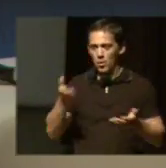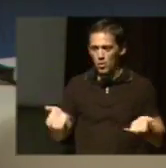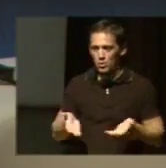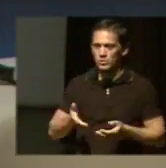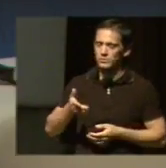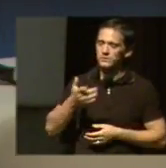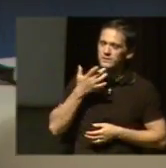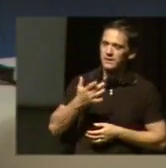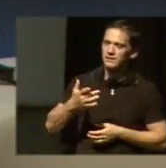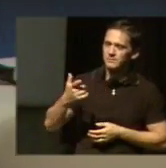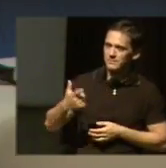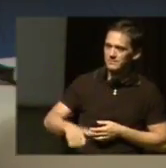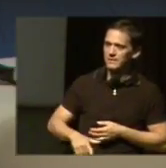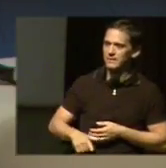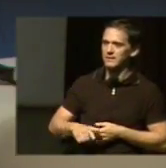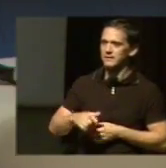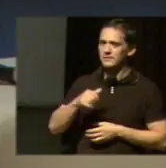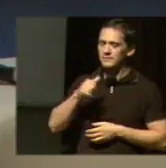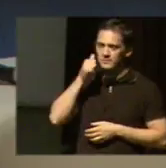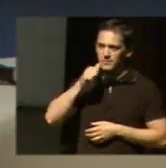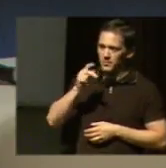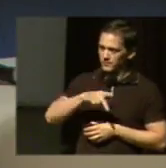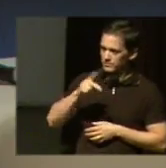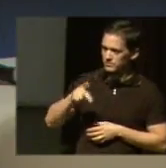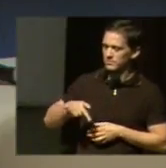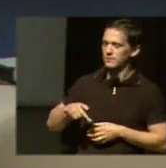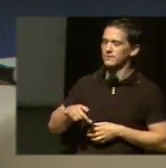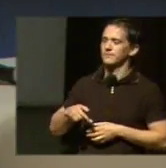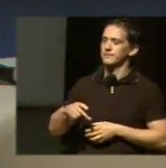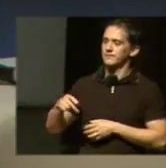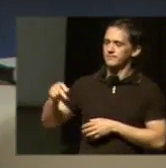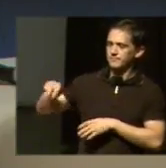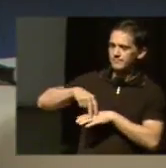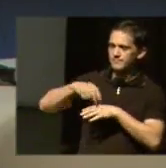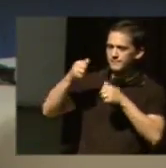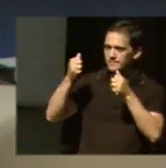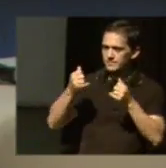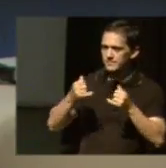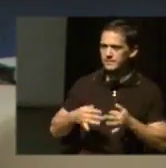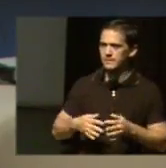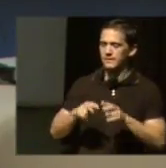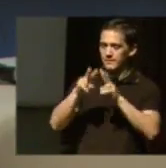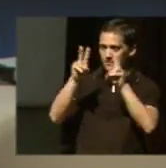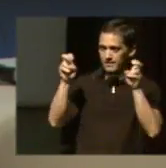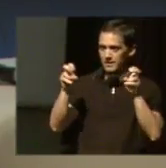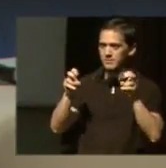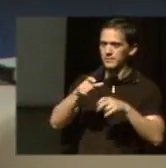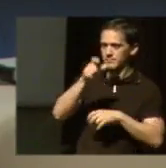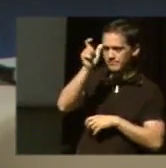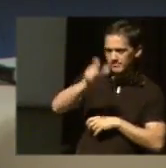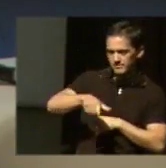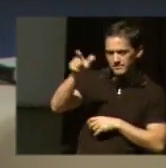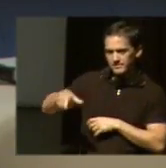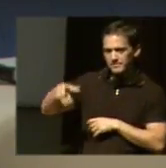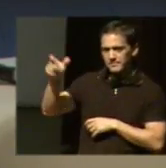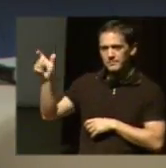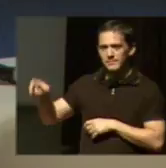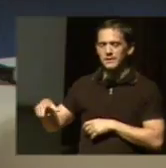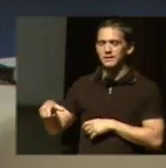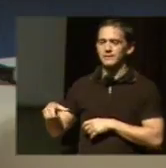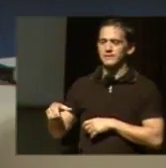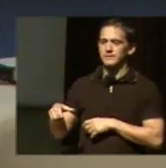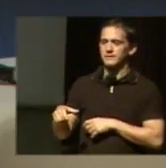então, a professora Gita, que vai trabalhar bastante este aspecto, esta questão das imagens, dos efeitos dessas imagens,